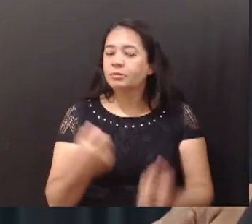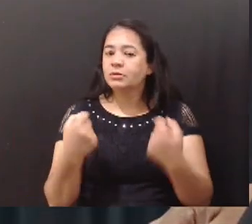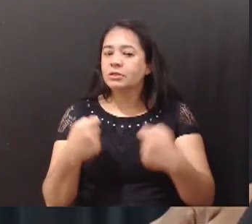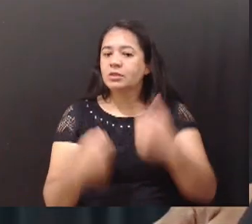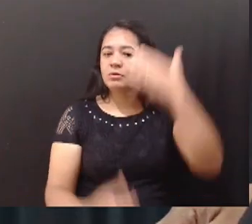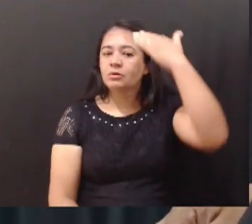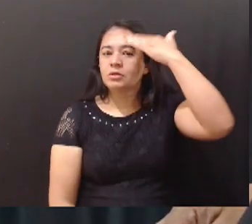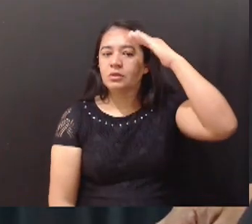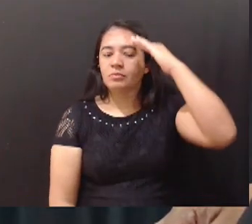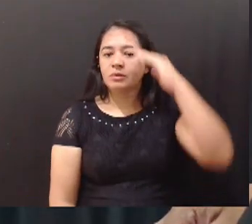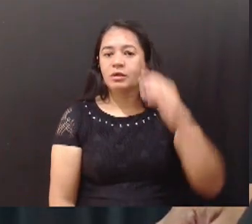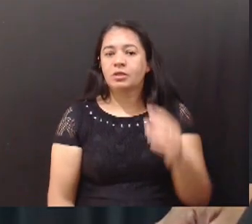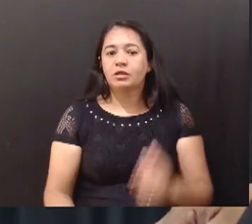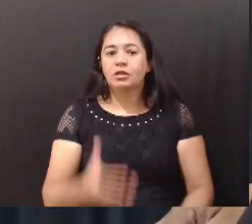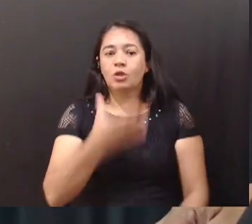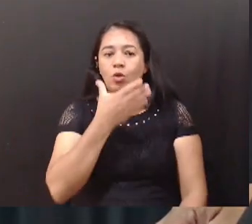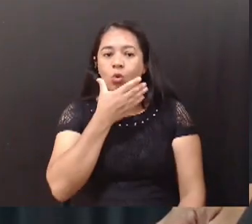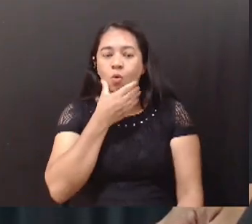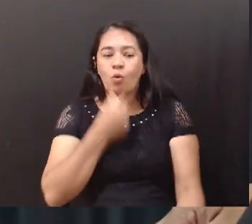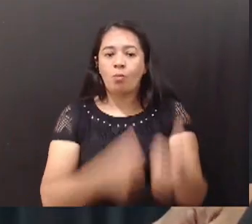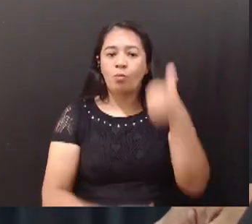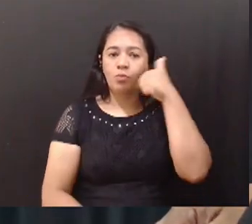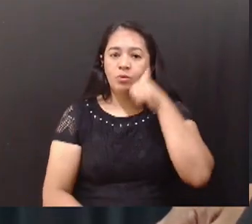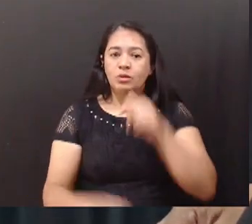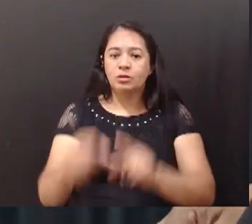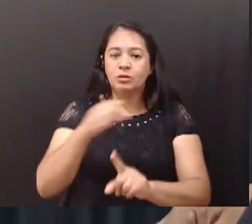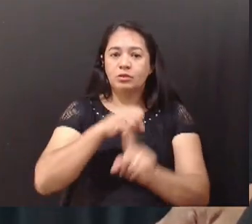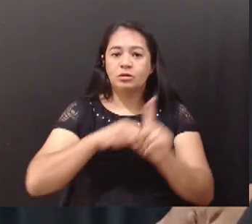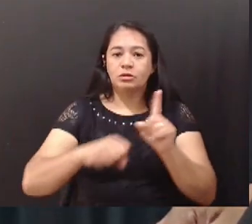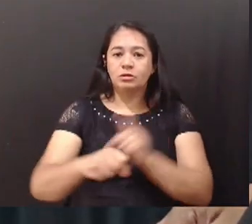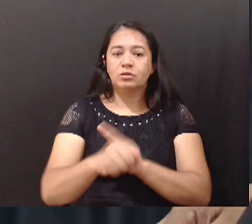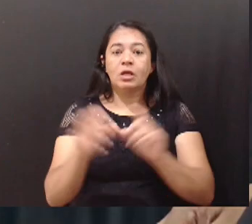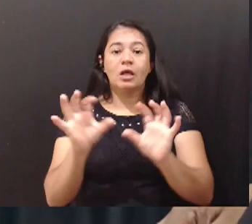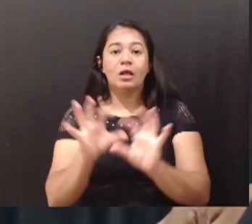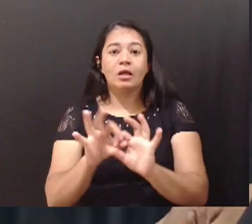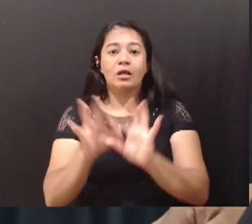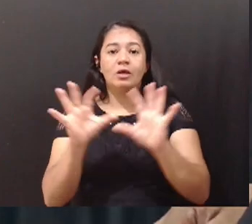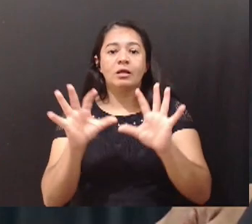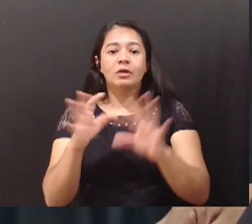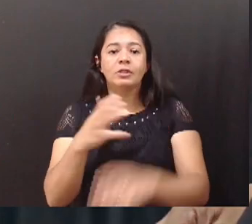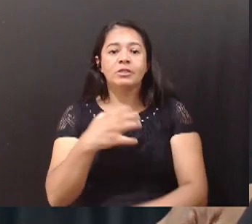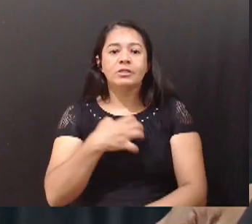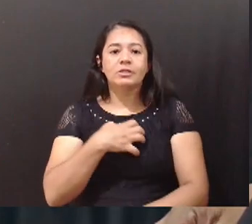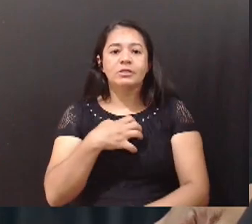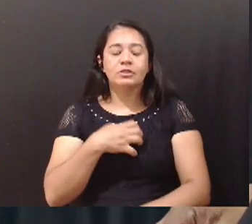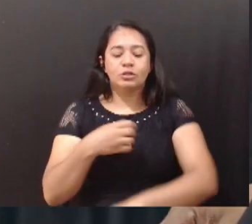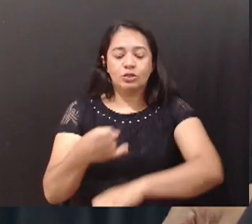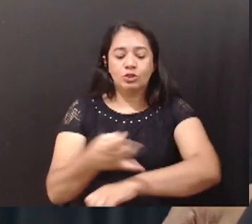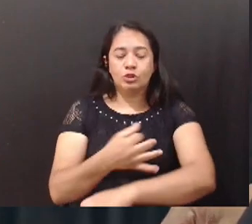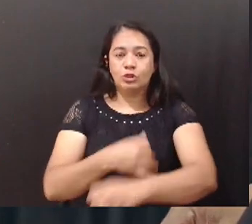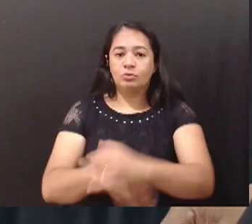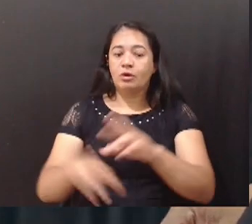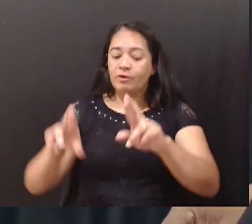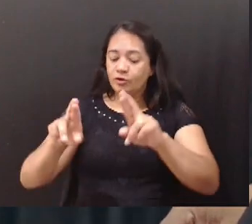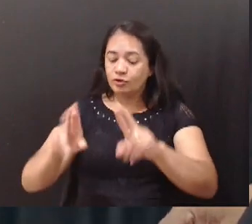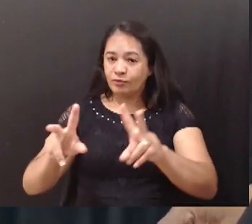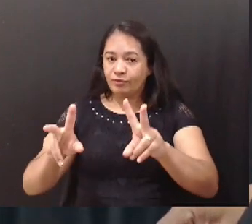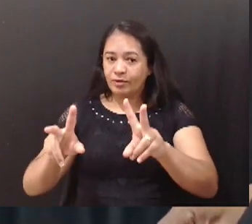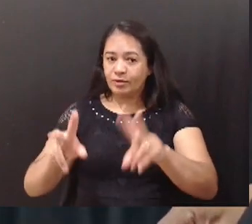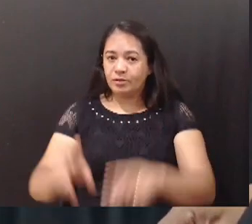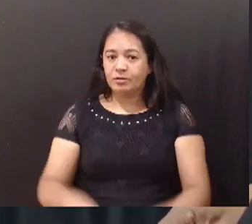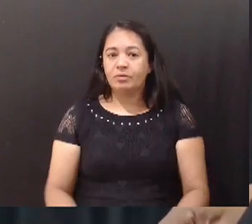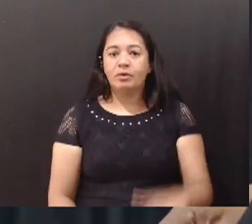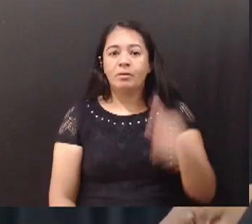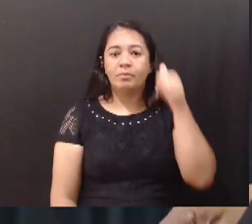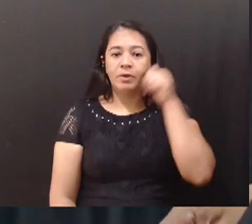e mulheres são socialmente autorizados a sentir emoções diferentes. Para a mulher, tudo bem se ela